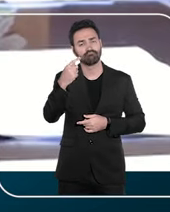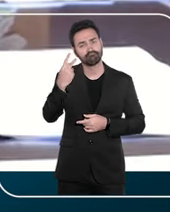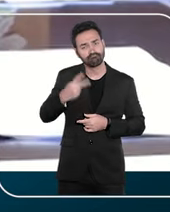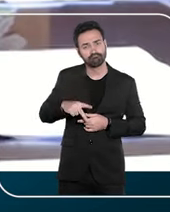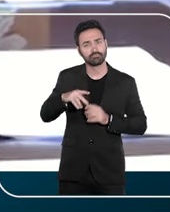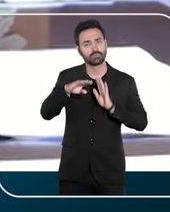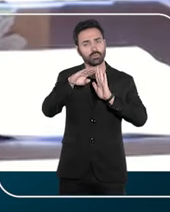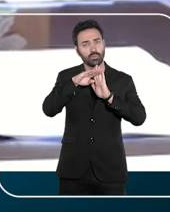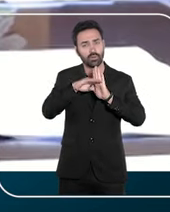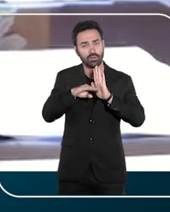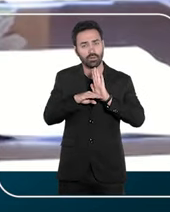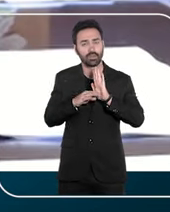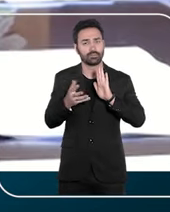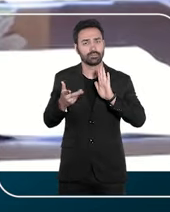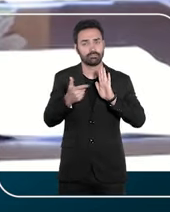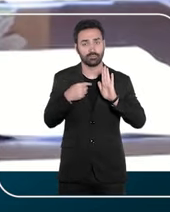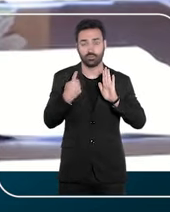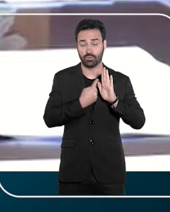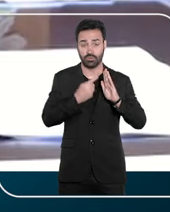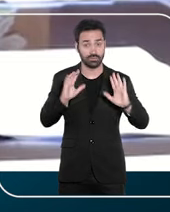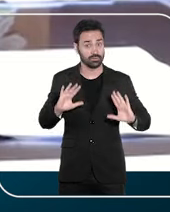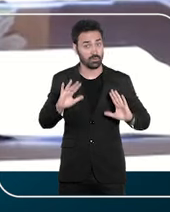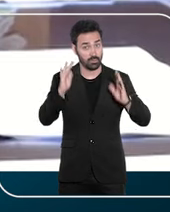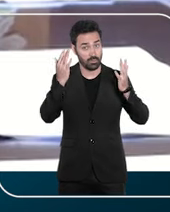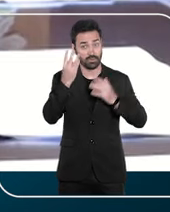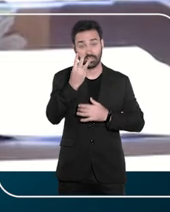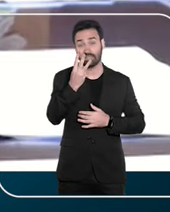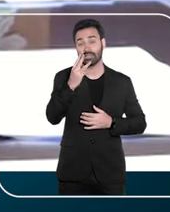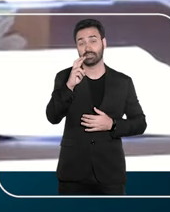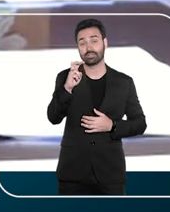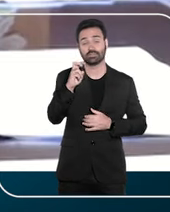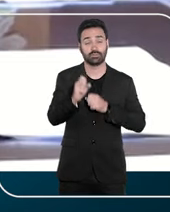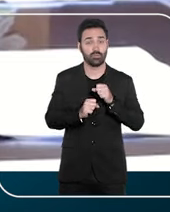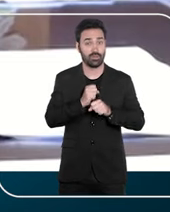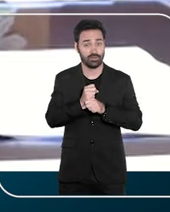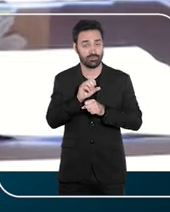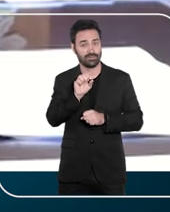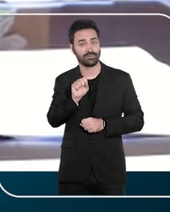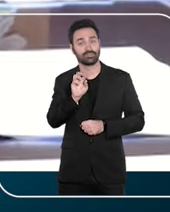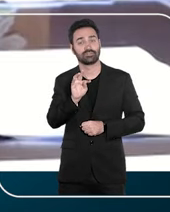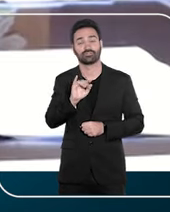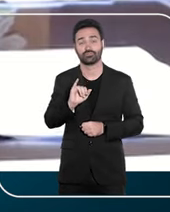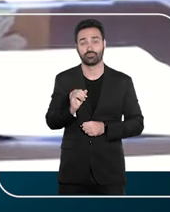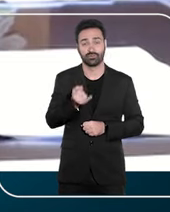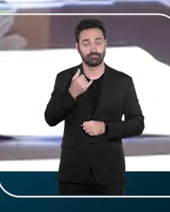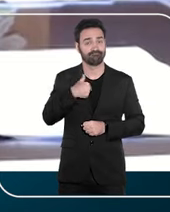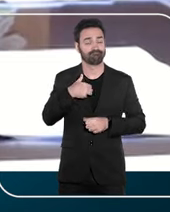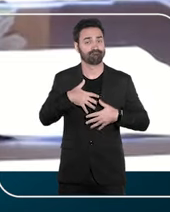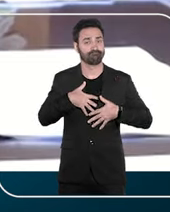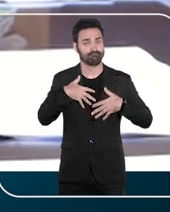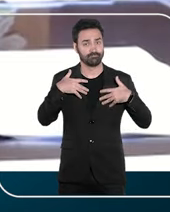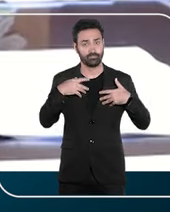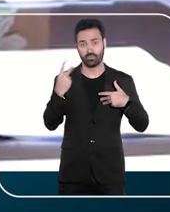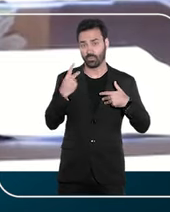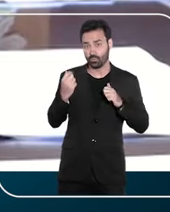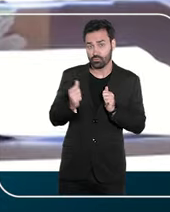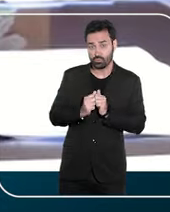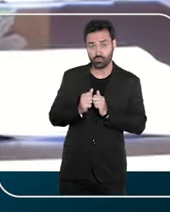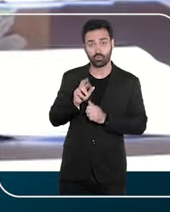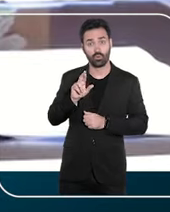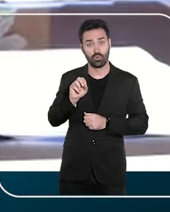desse programa que estamos comemorando os nossos 35 anos de STJ. Eu e o ministro Rogério